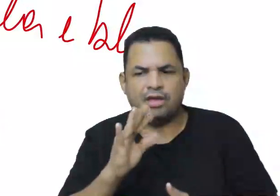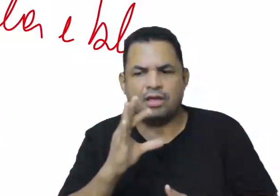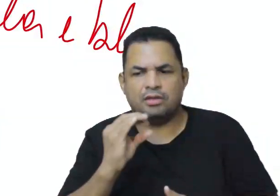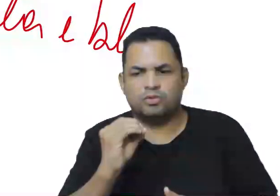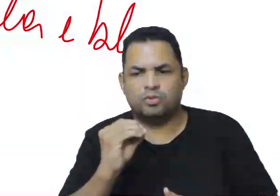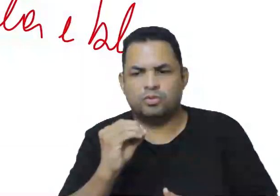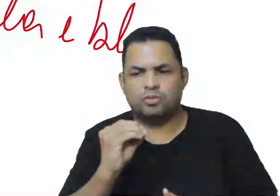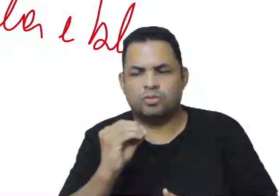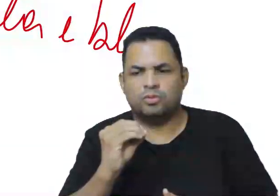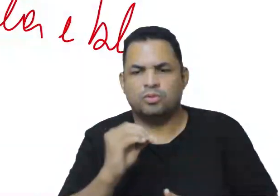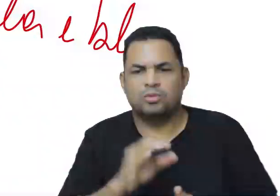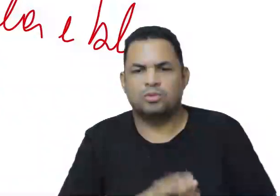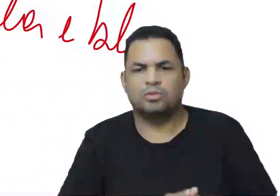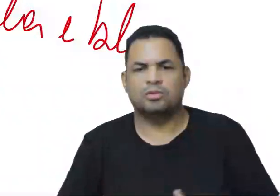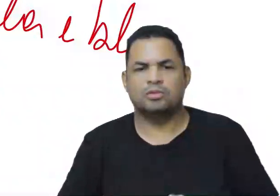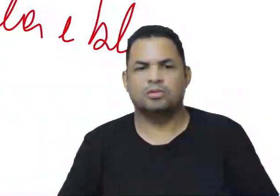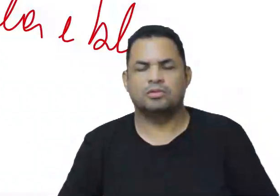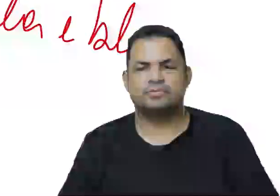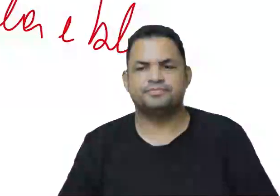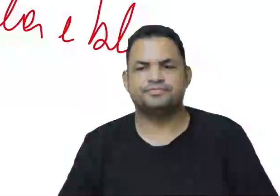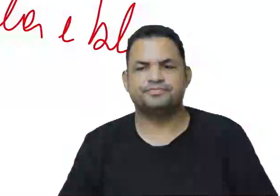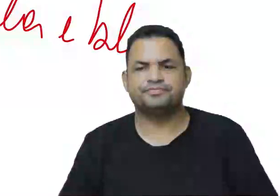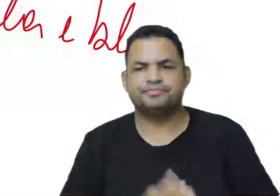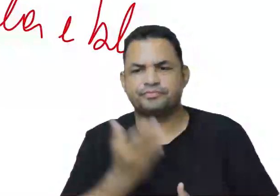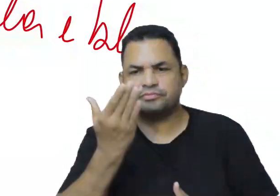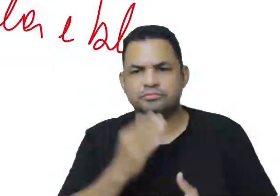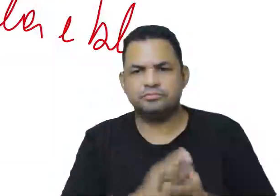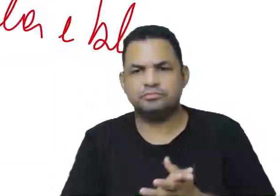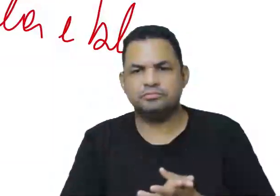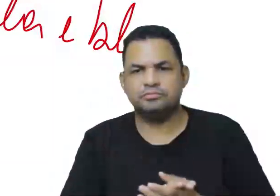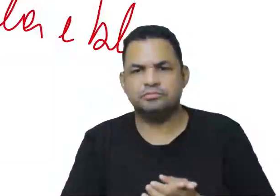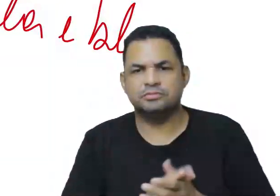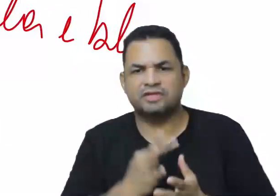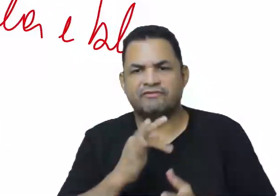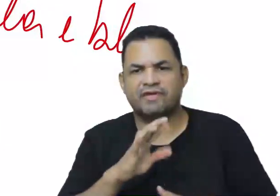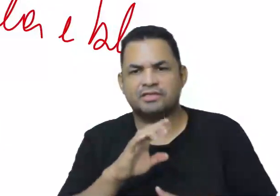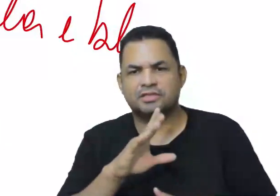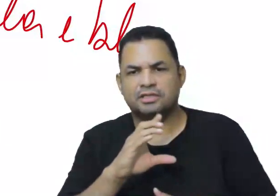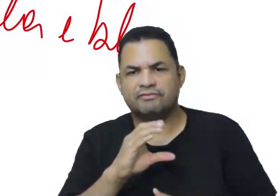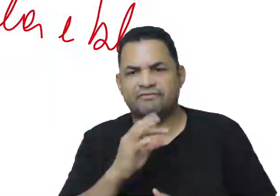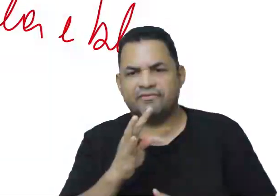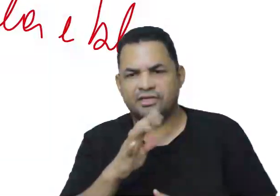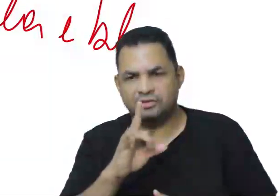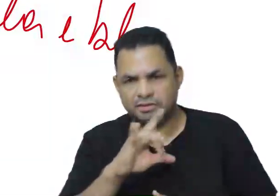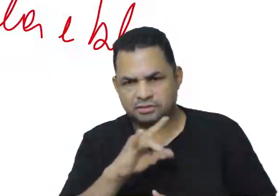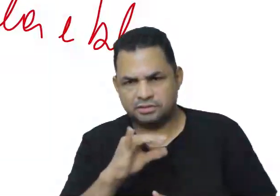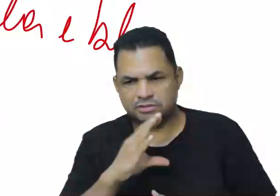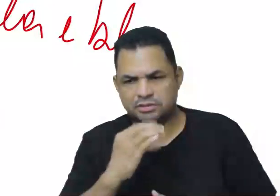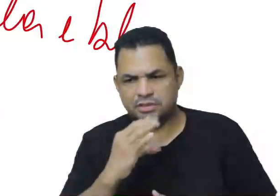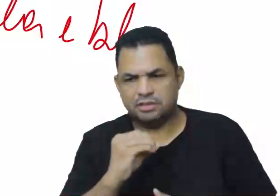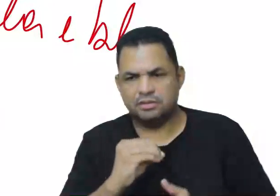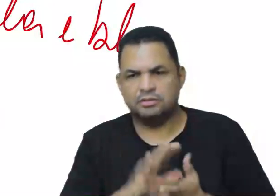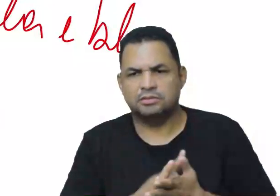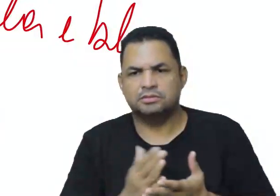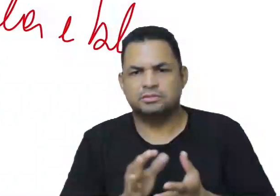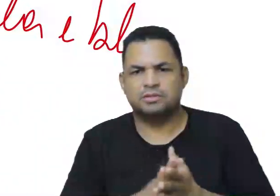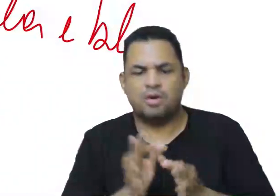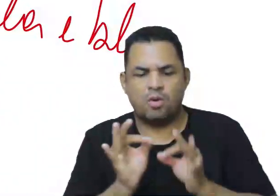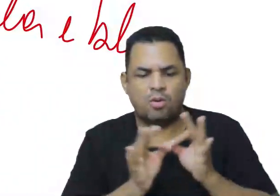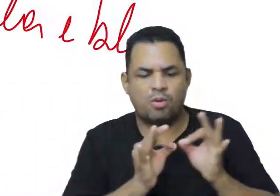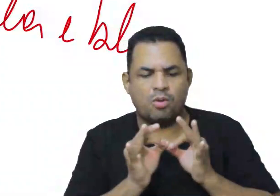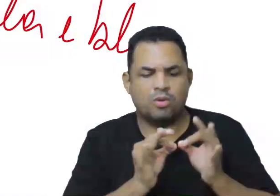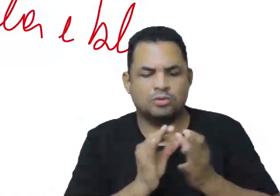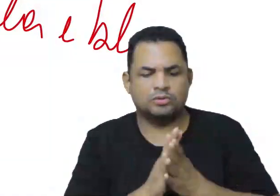até aqui? Fertilização, espermatozoide e óvulo, que a gente também chama de fecundação, formação do